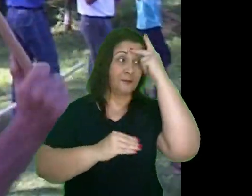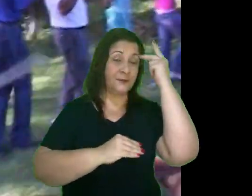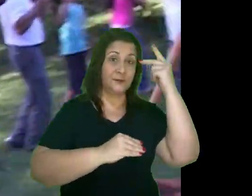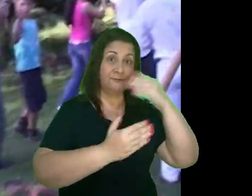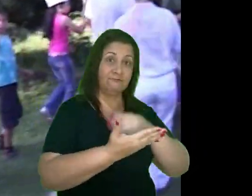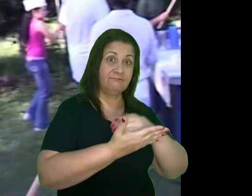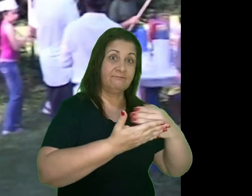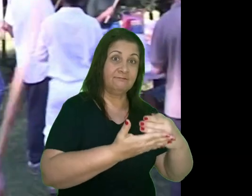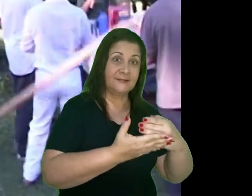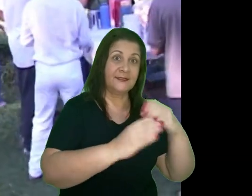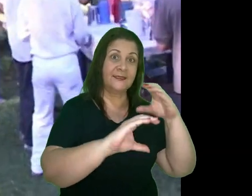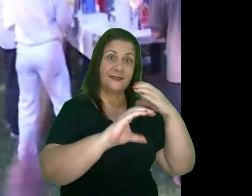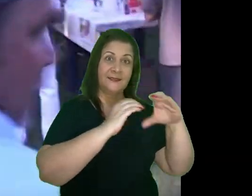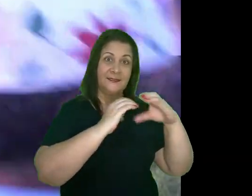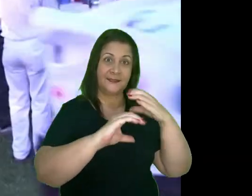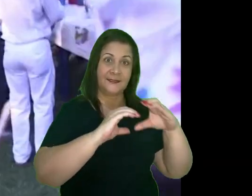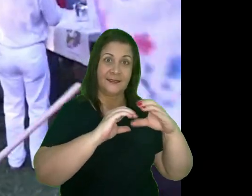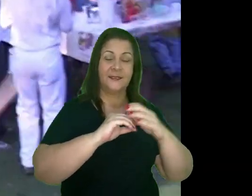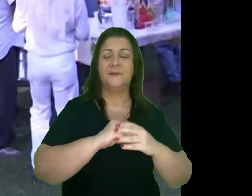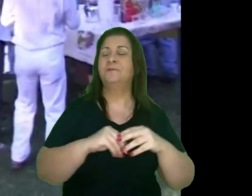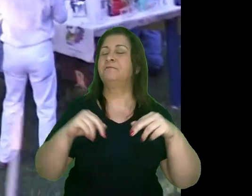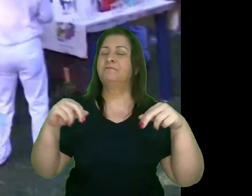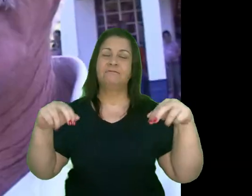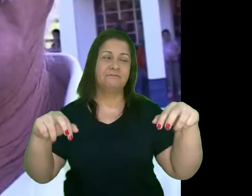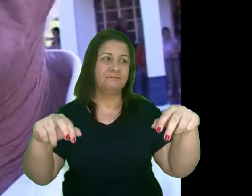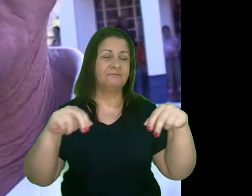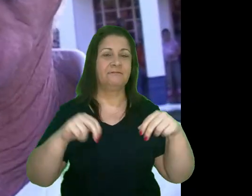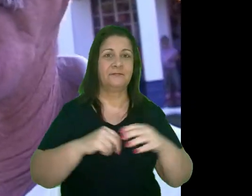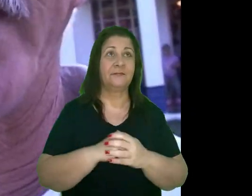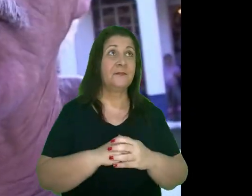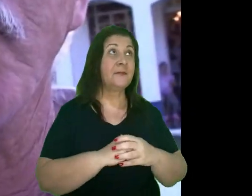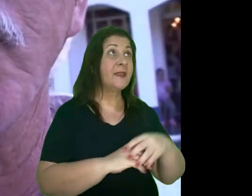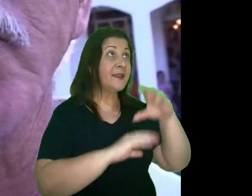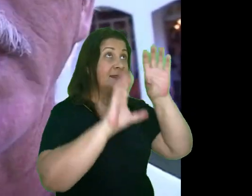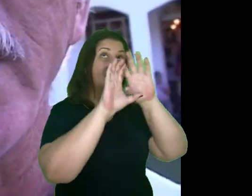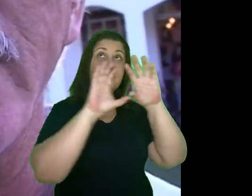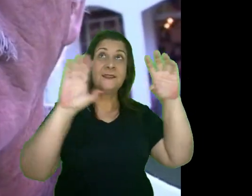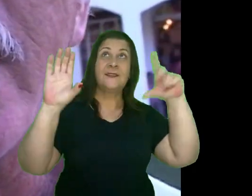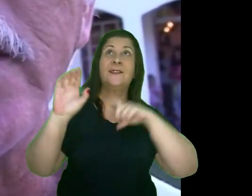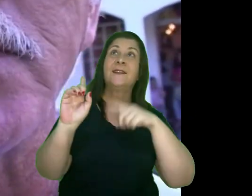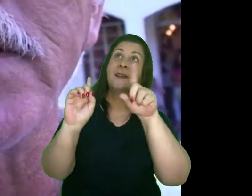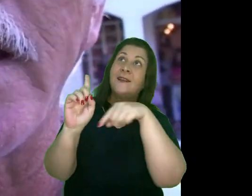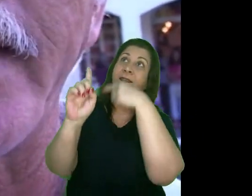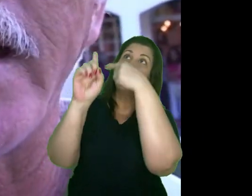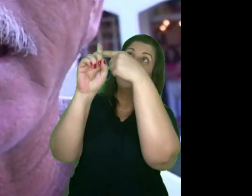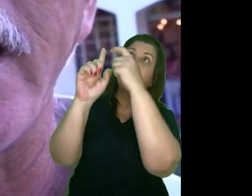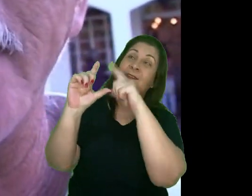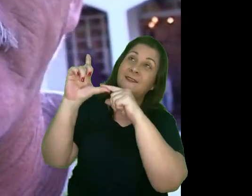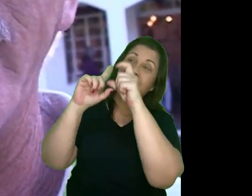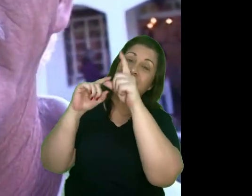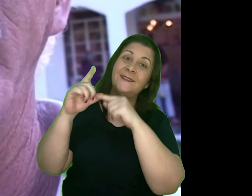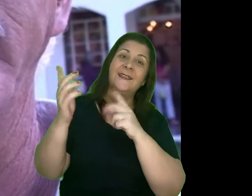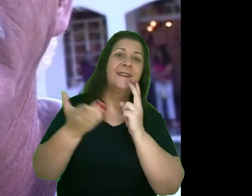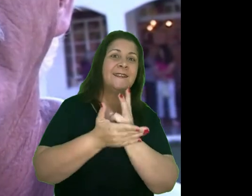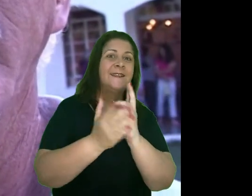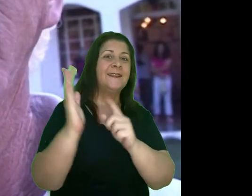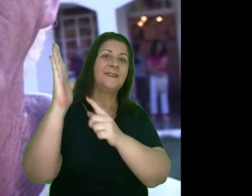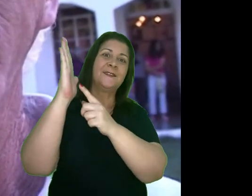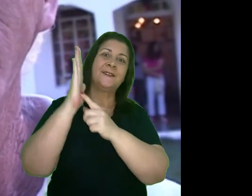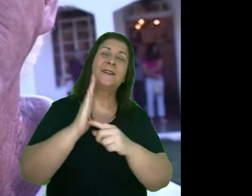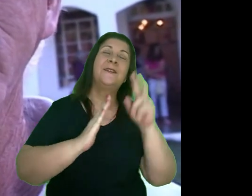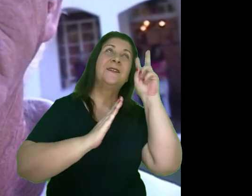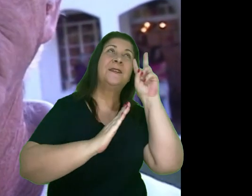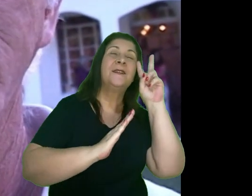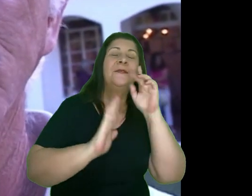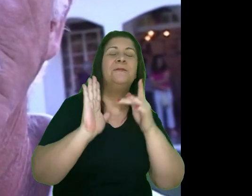puxador, muda-se um pouco a toada de uma parte para outra. Lá no céu tem um cruzeiro e toda tarde ele aparece. Eu